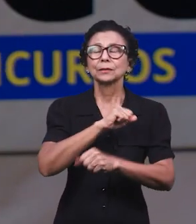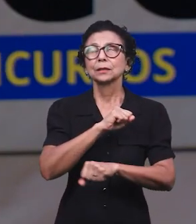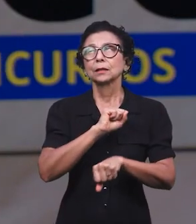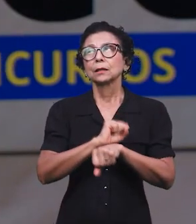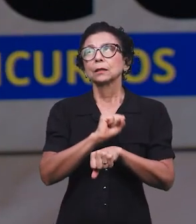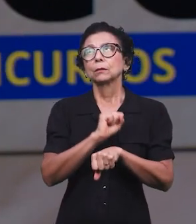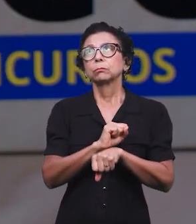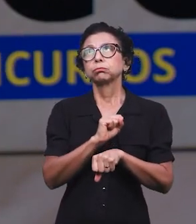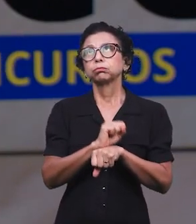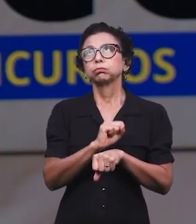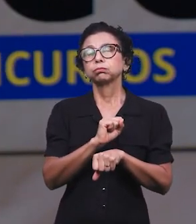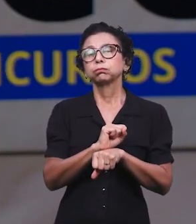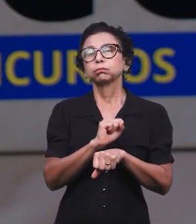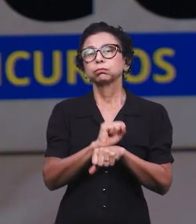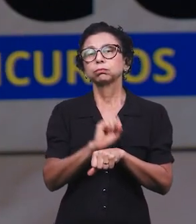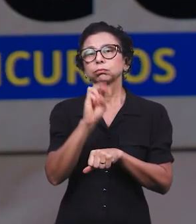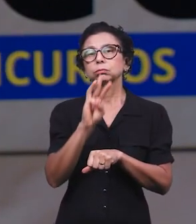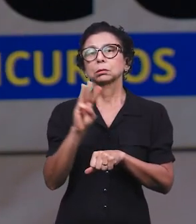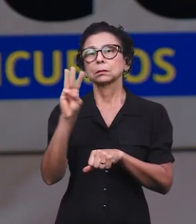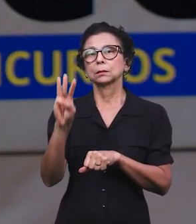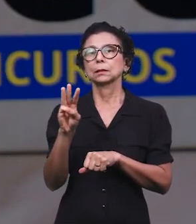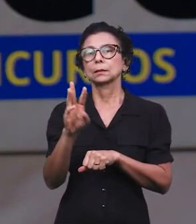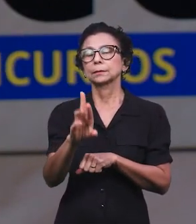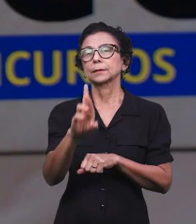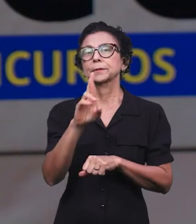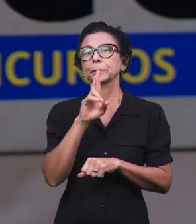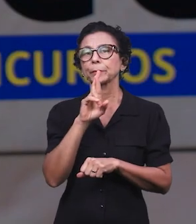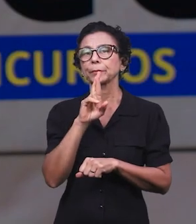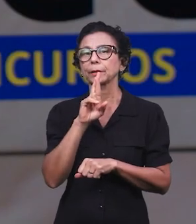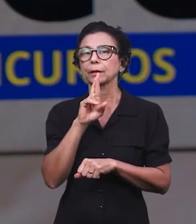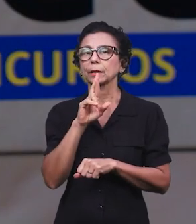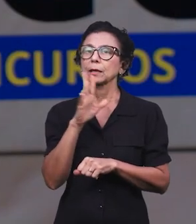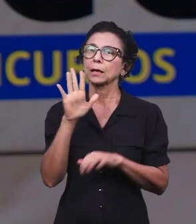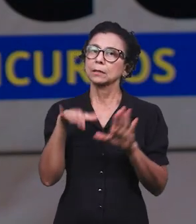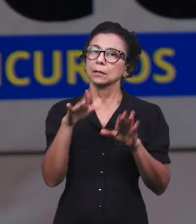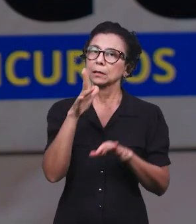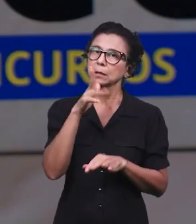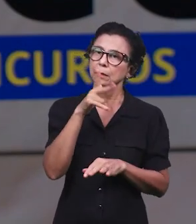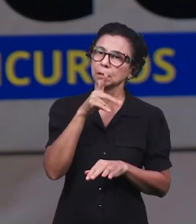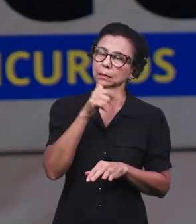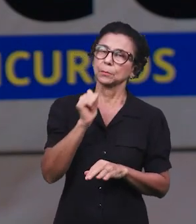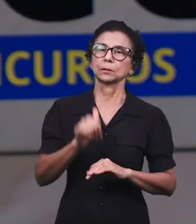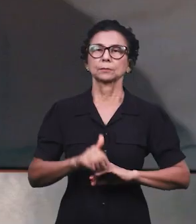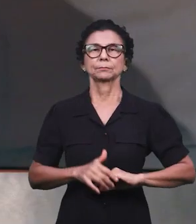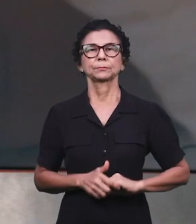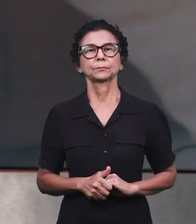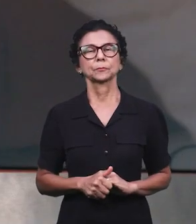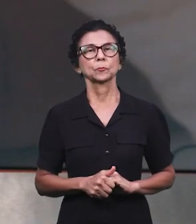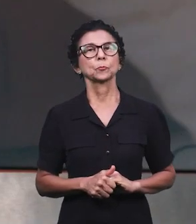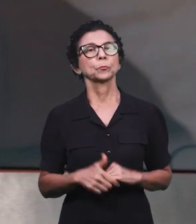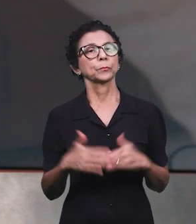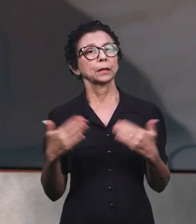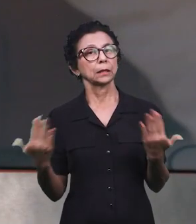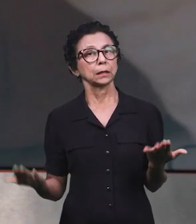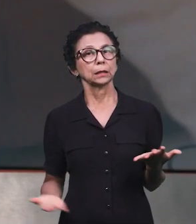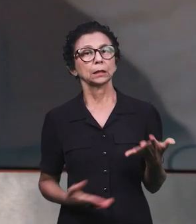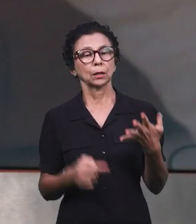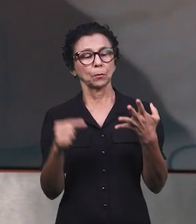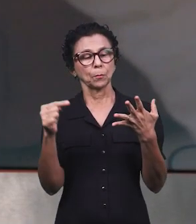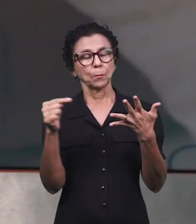resposta do site, né? Isso pode levar um tempinho, tá certo? Então, é isso que a gente vê também como